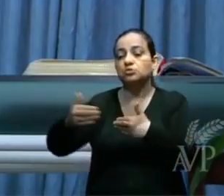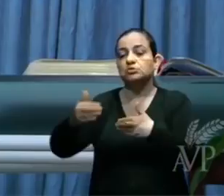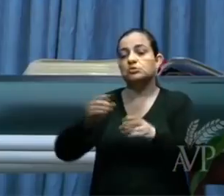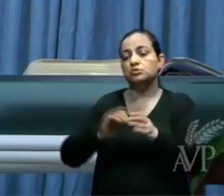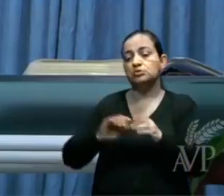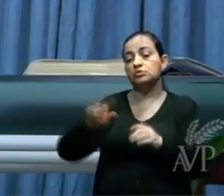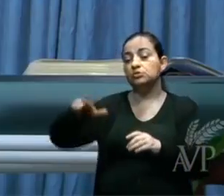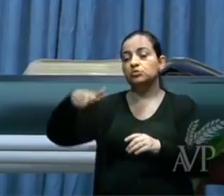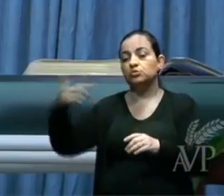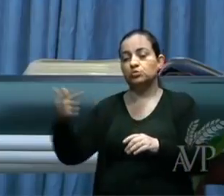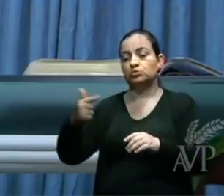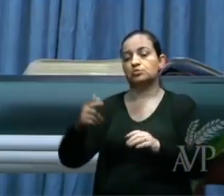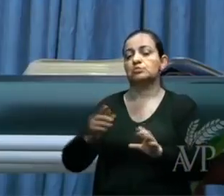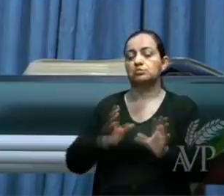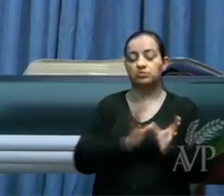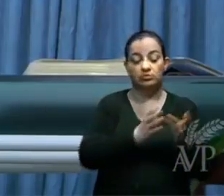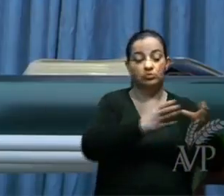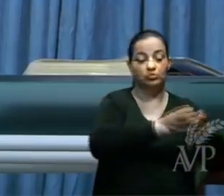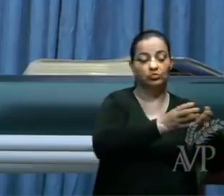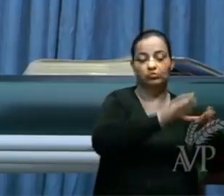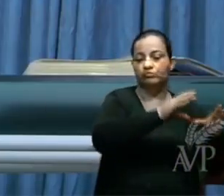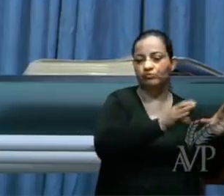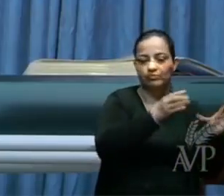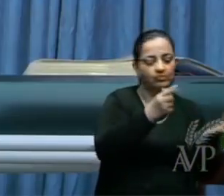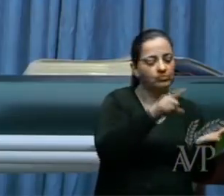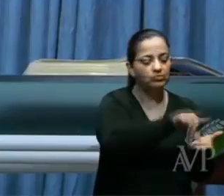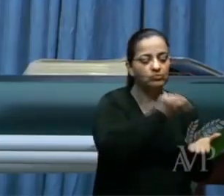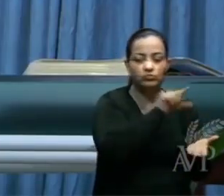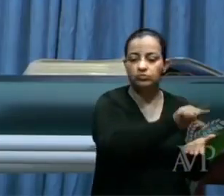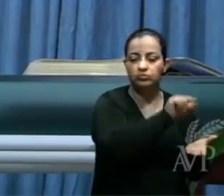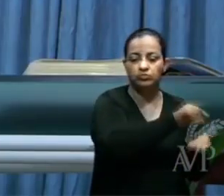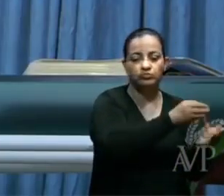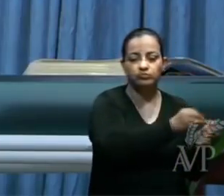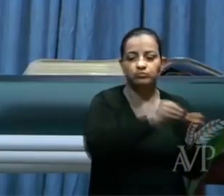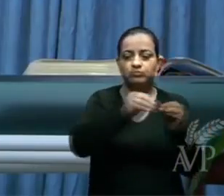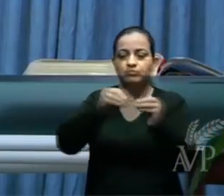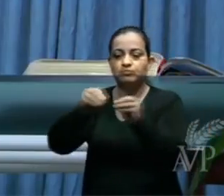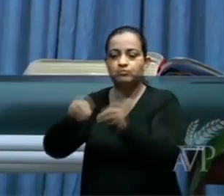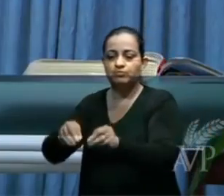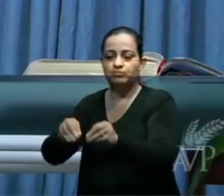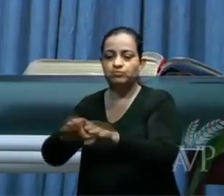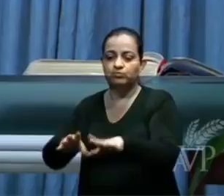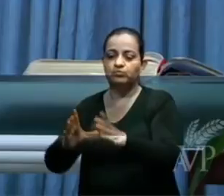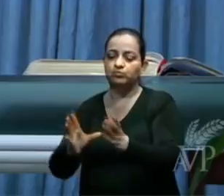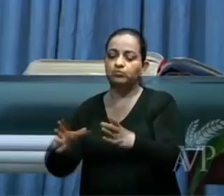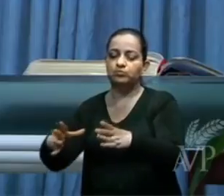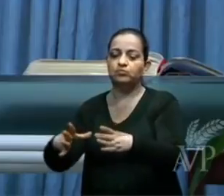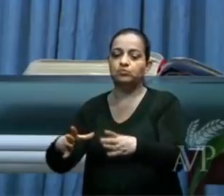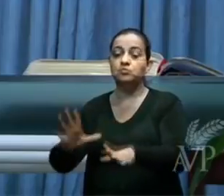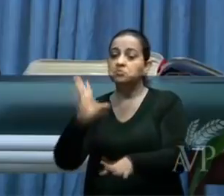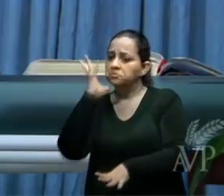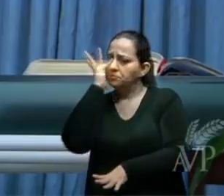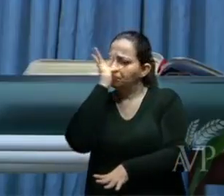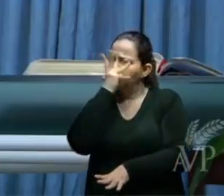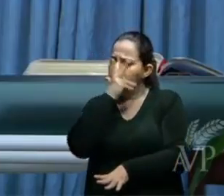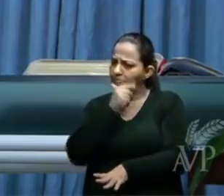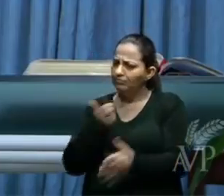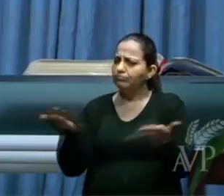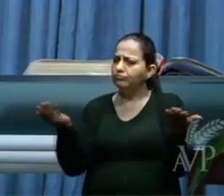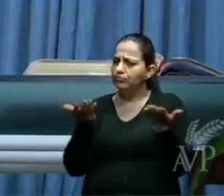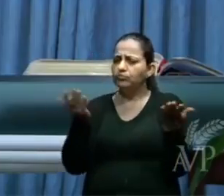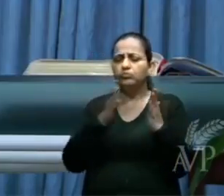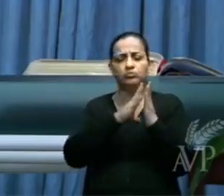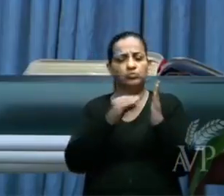nação uma nação para fora de uma nação um bonito tipo de hoje